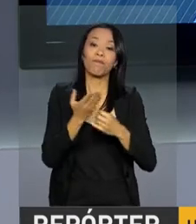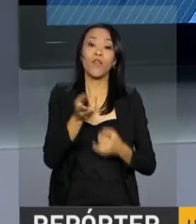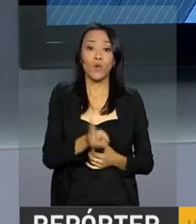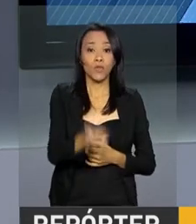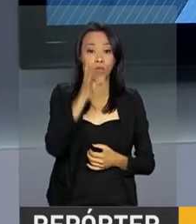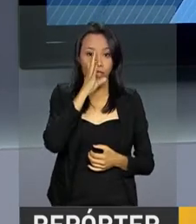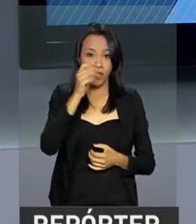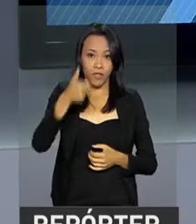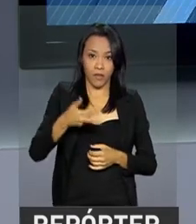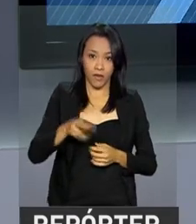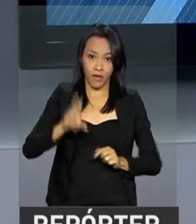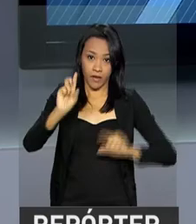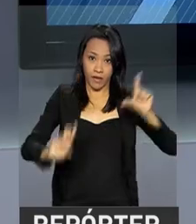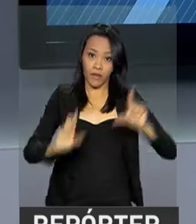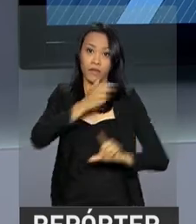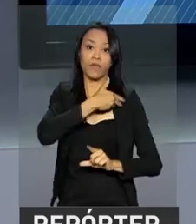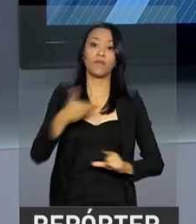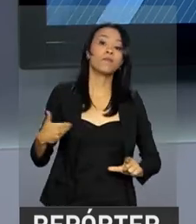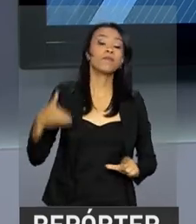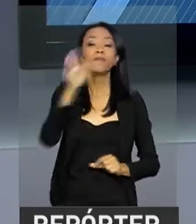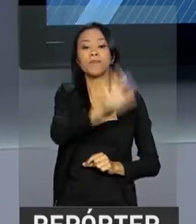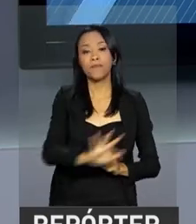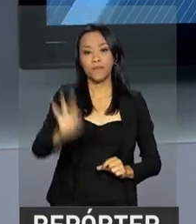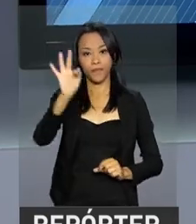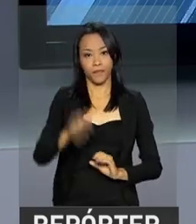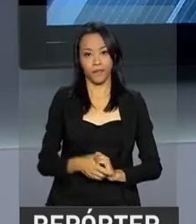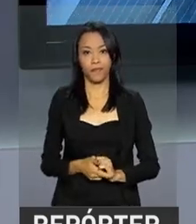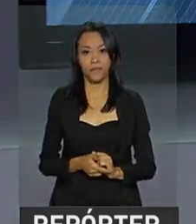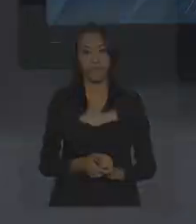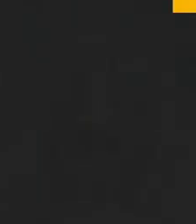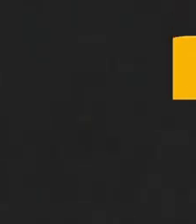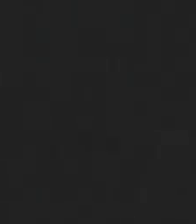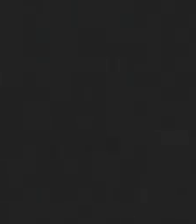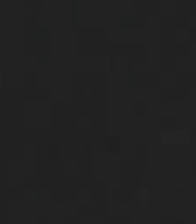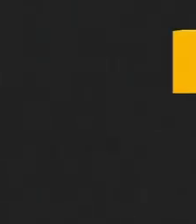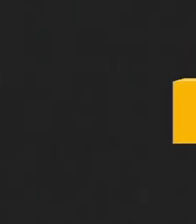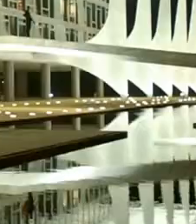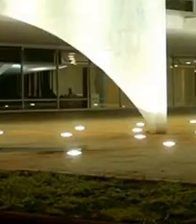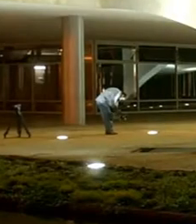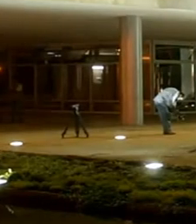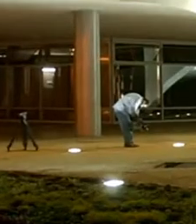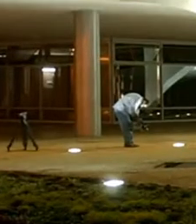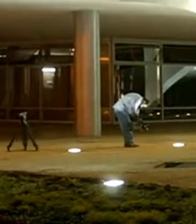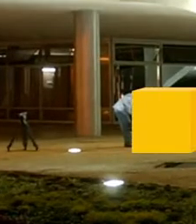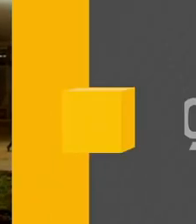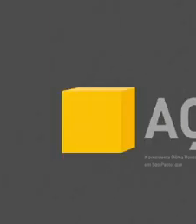Continue com a gente na NBR, a TV do Governo Federal.